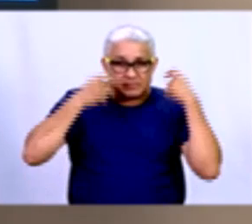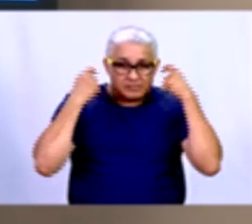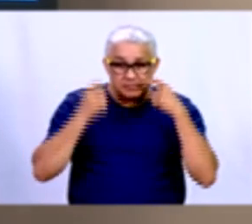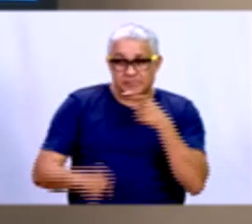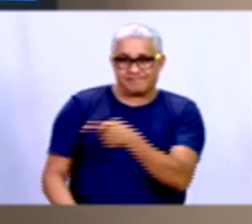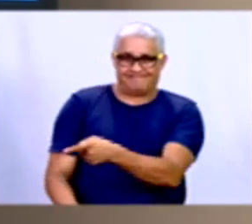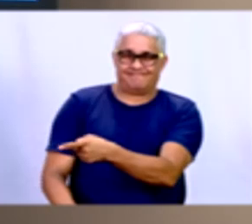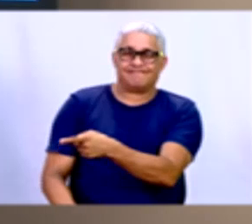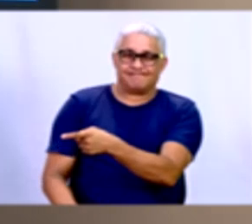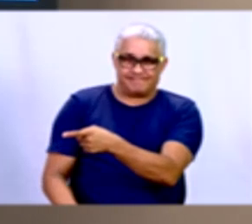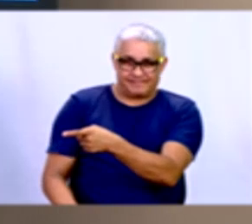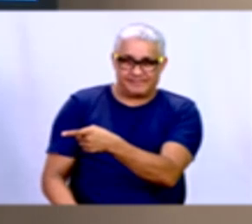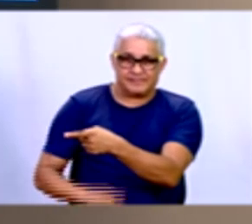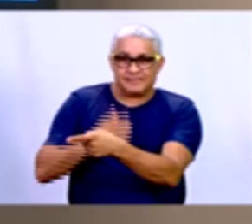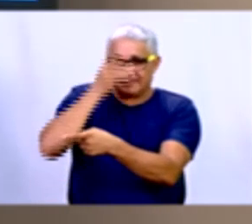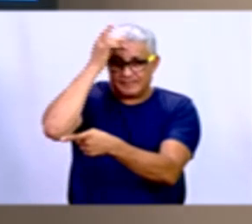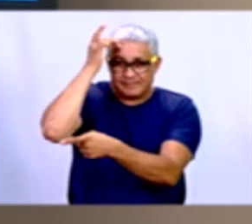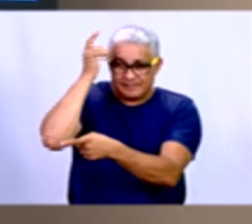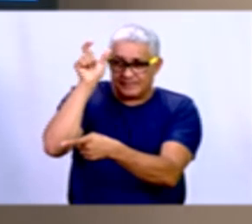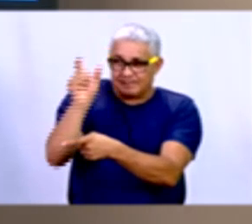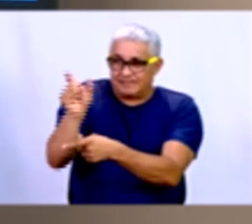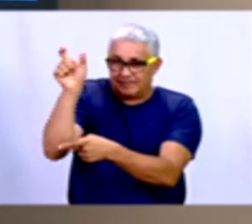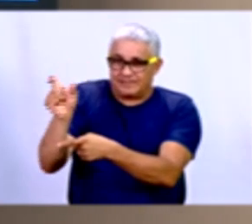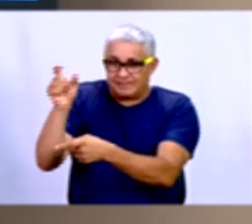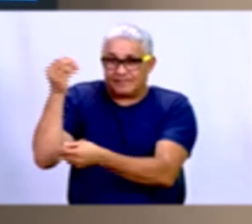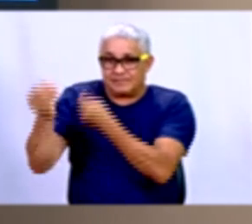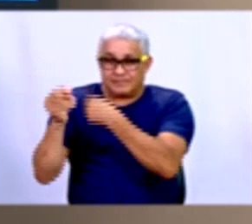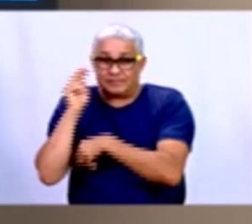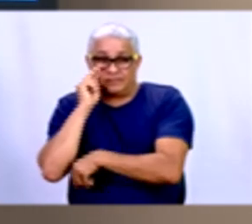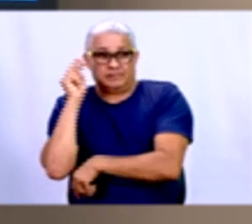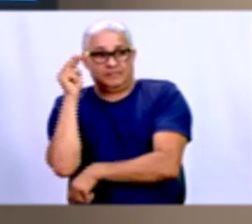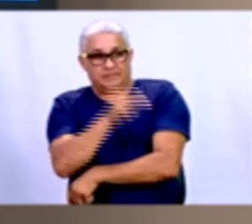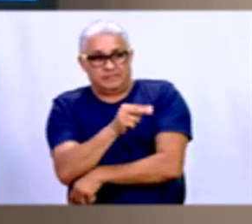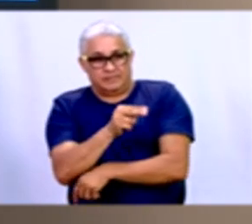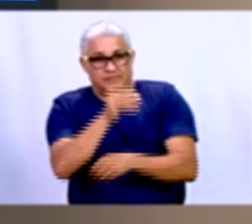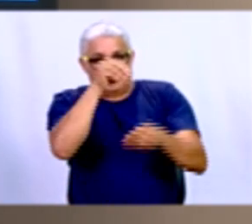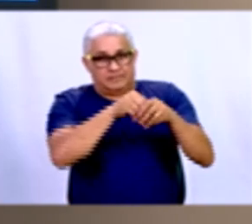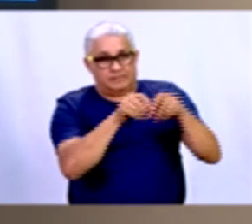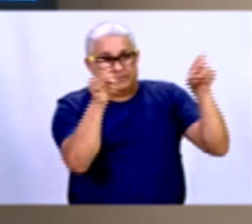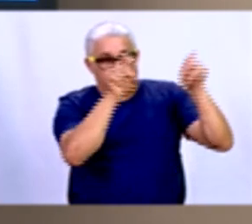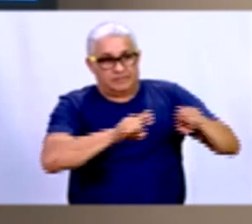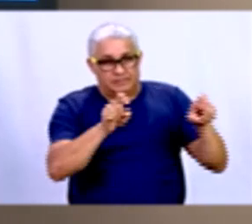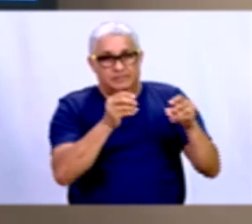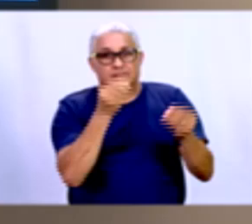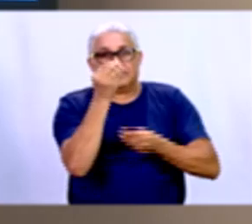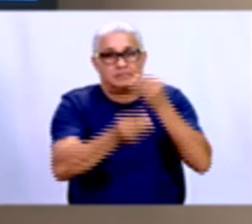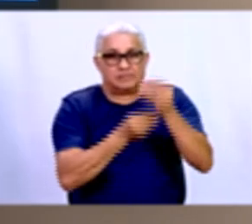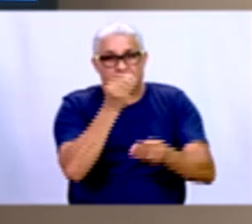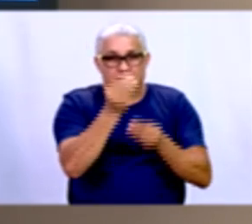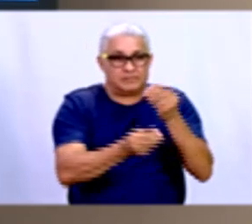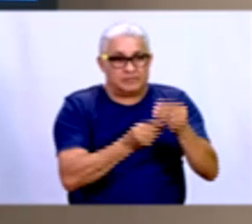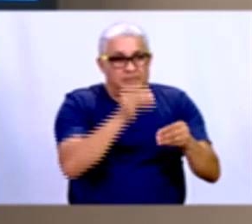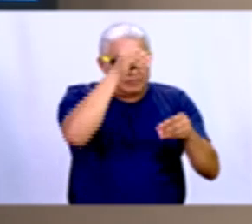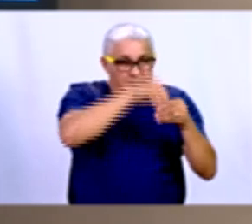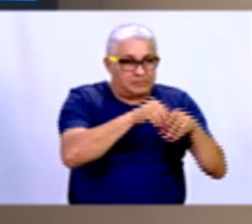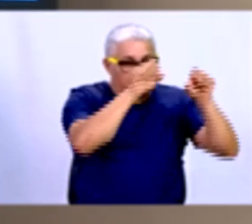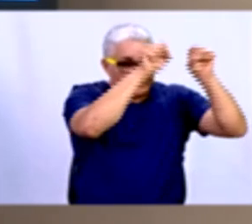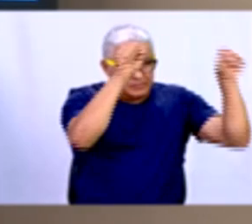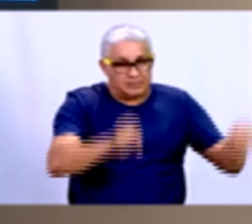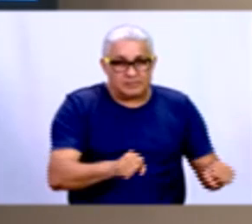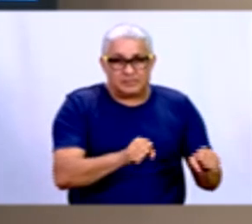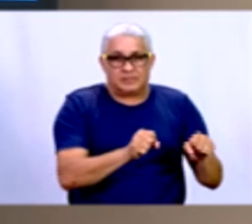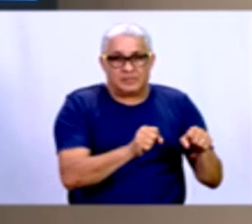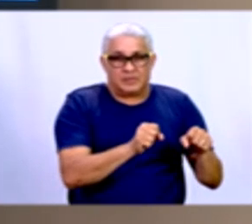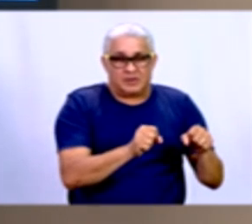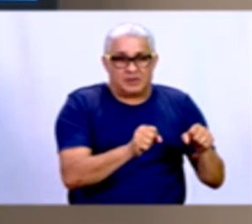isso, com os nossos usuários. Como que ele vai visualizar essa informação? Como que vai ser a navegação dele dentro do sistema que você